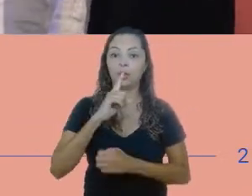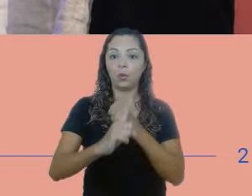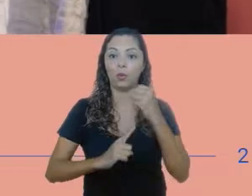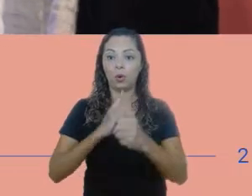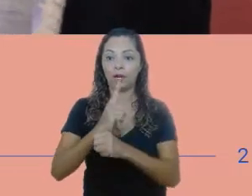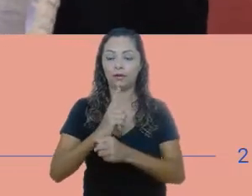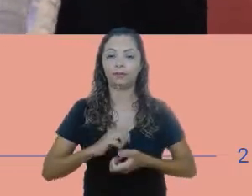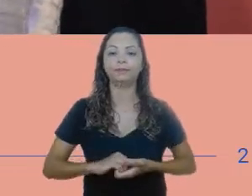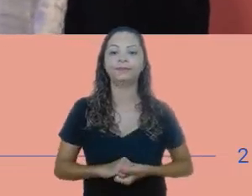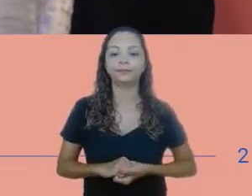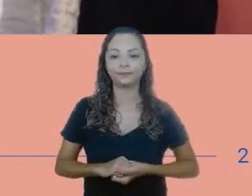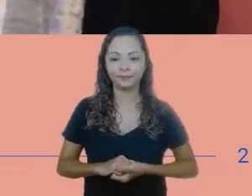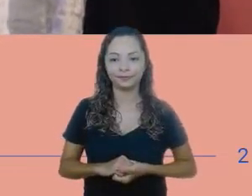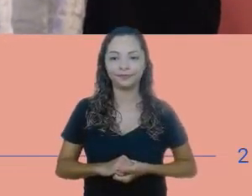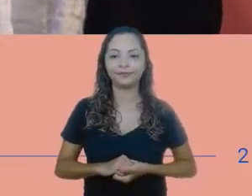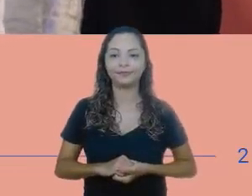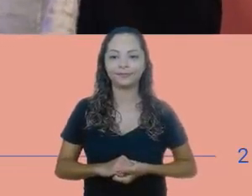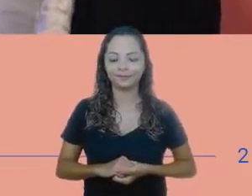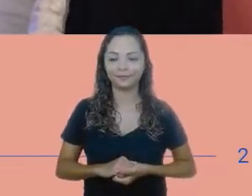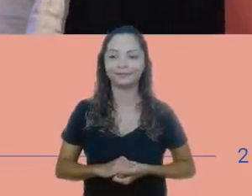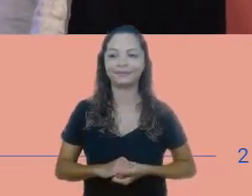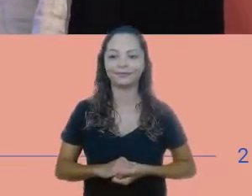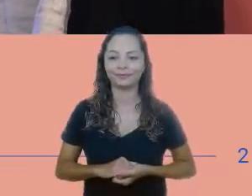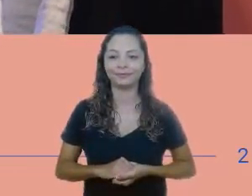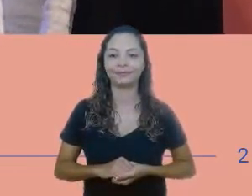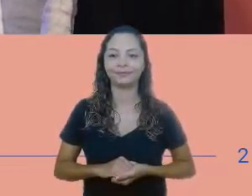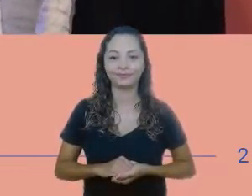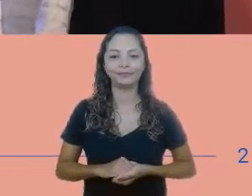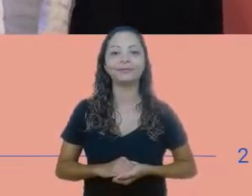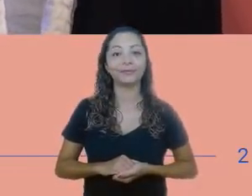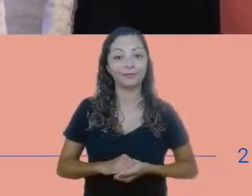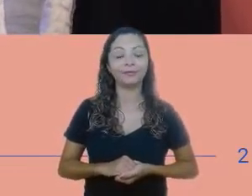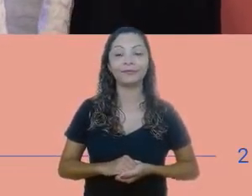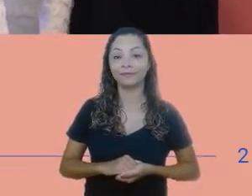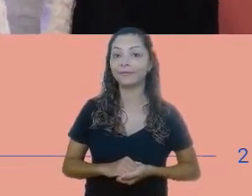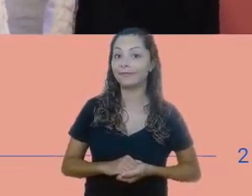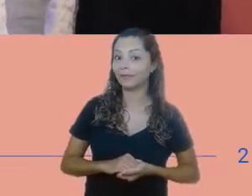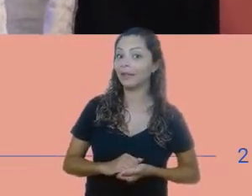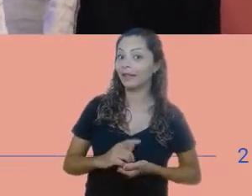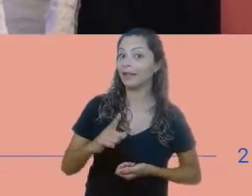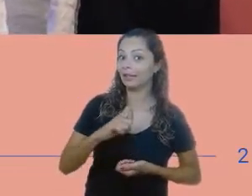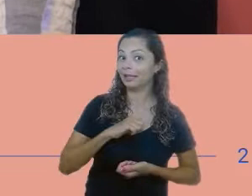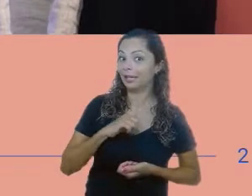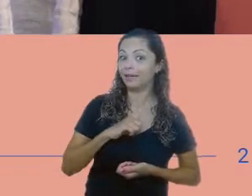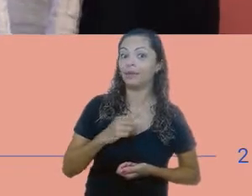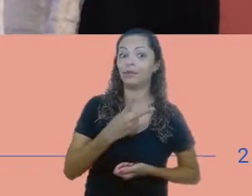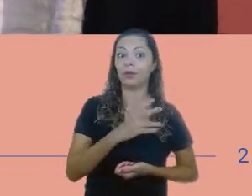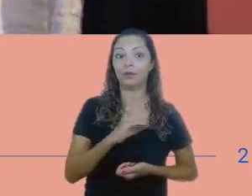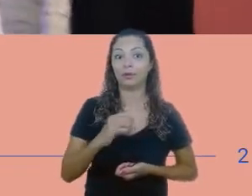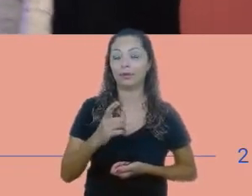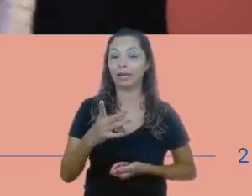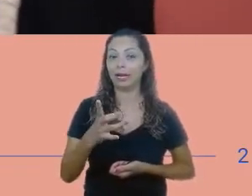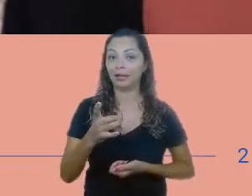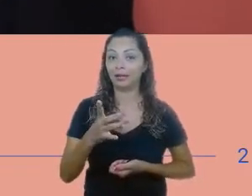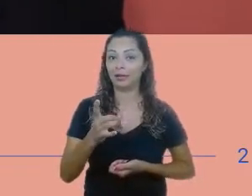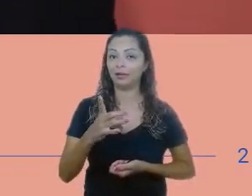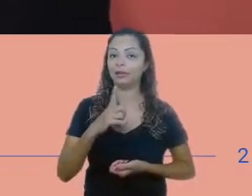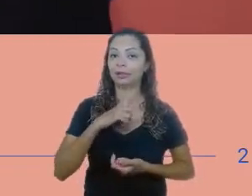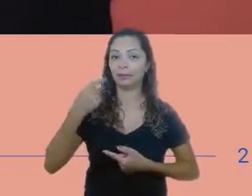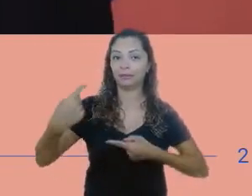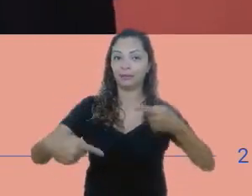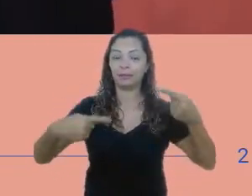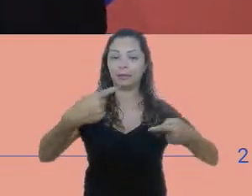foi 2014 Olha como a discussão é recente começou a discussão sobre o pacote de diretrizes para esse novo modelo econômico